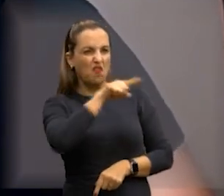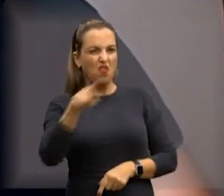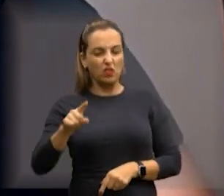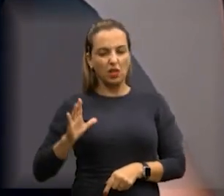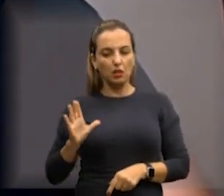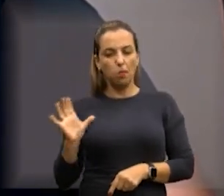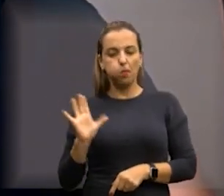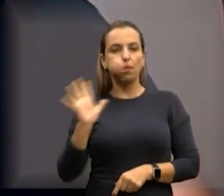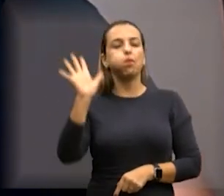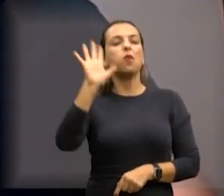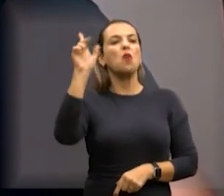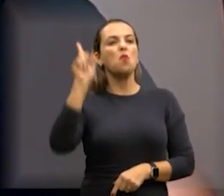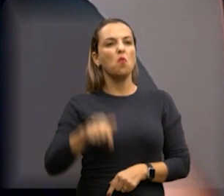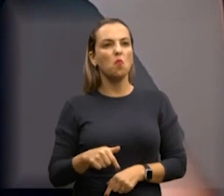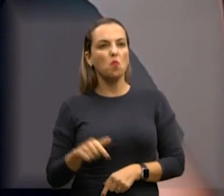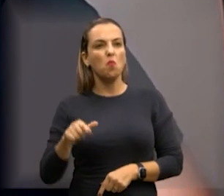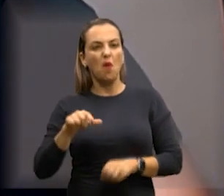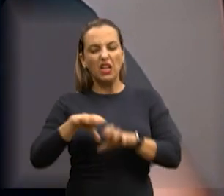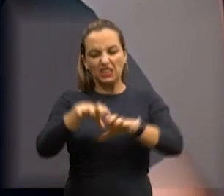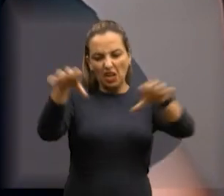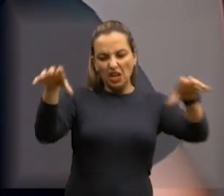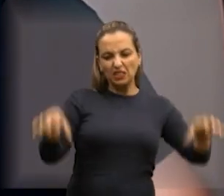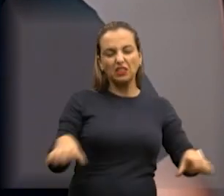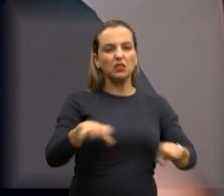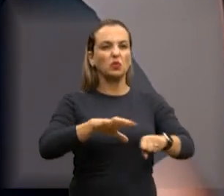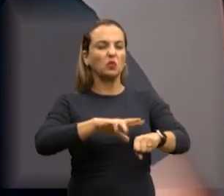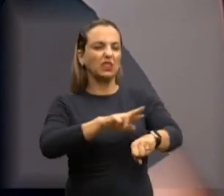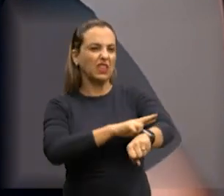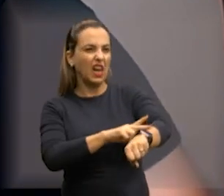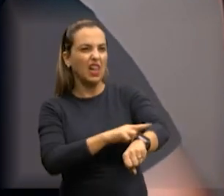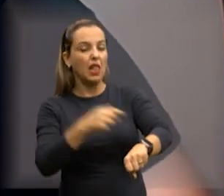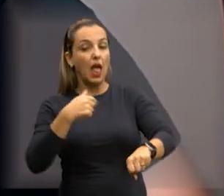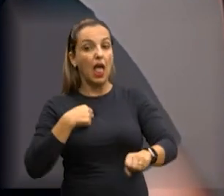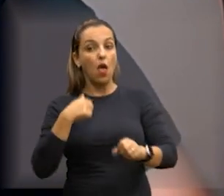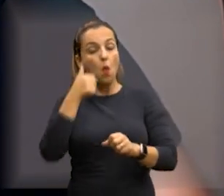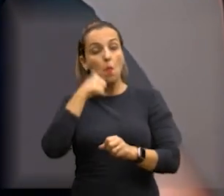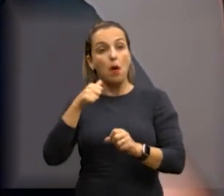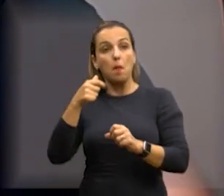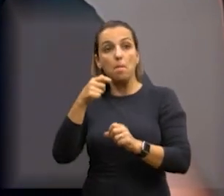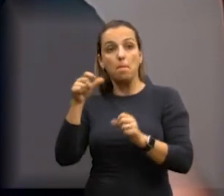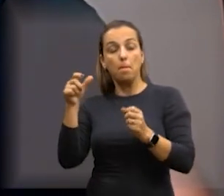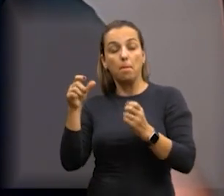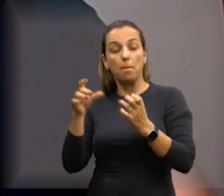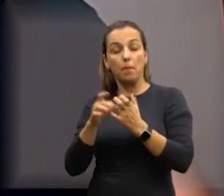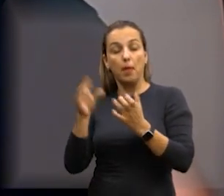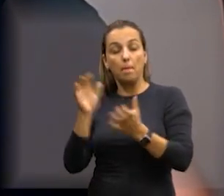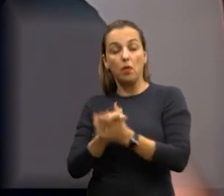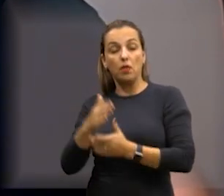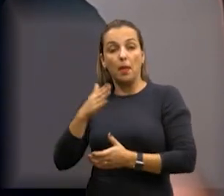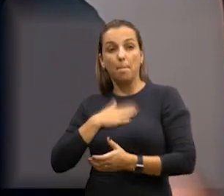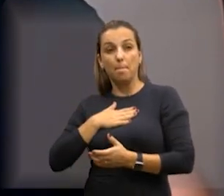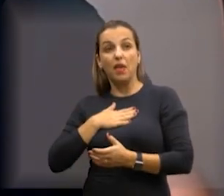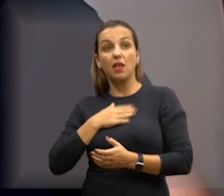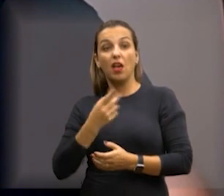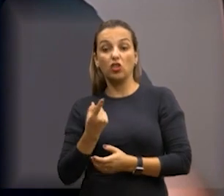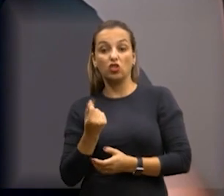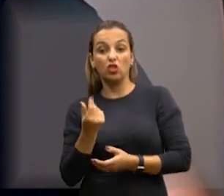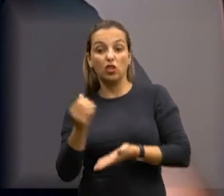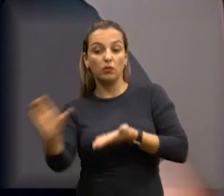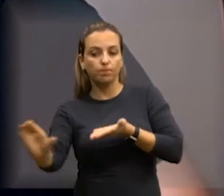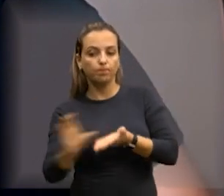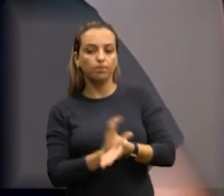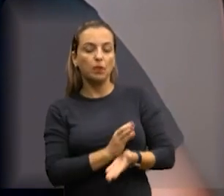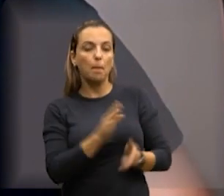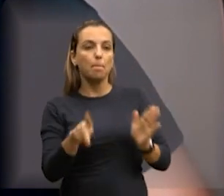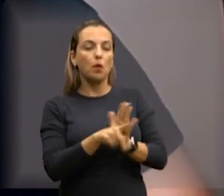fortuna enaltecendo cada vez mais a segregação racial, eu e minha esposa doente tentamos viver de auxílio. Em meus 37 anos